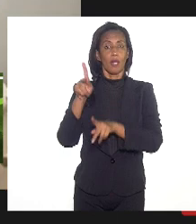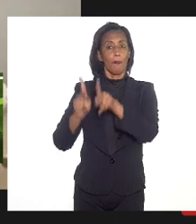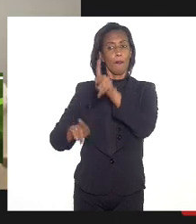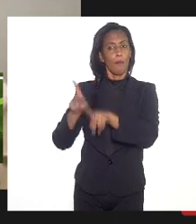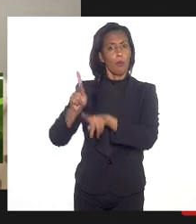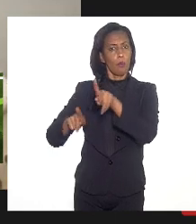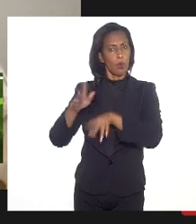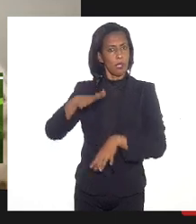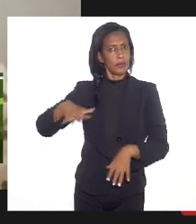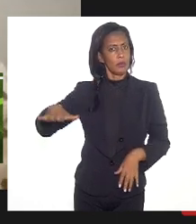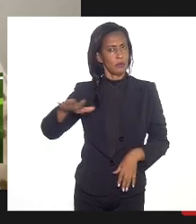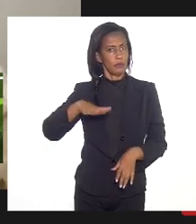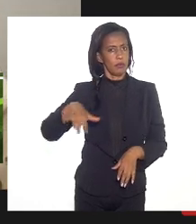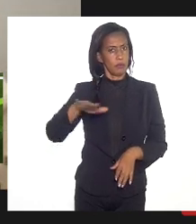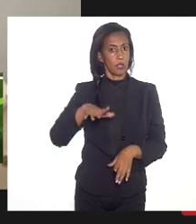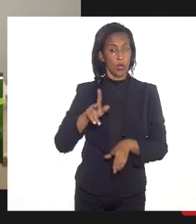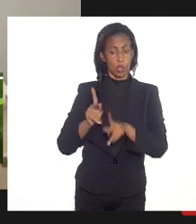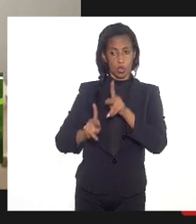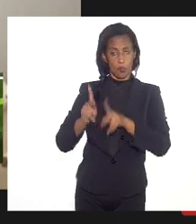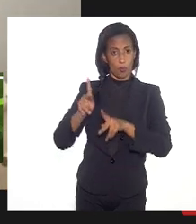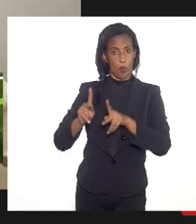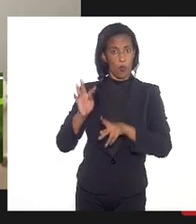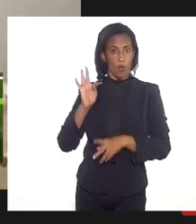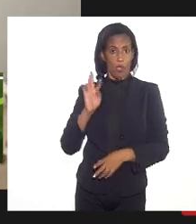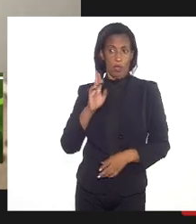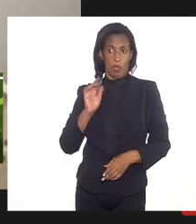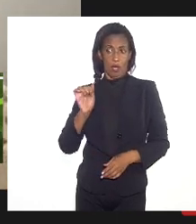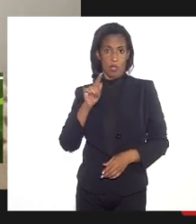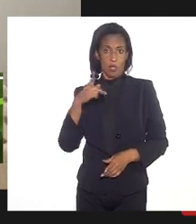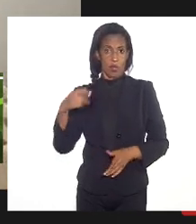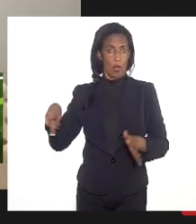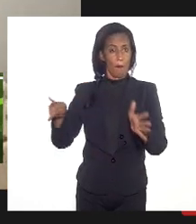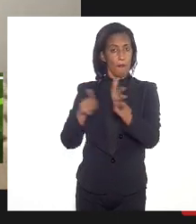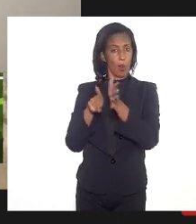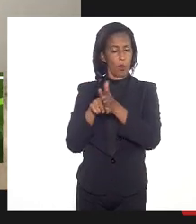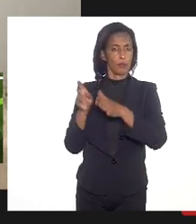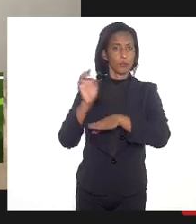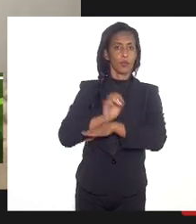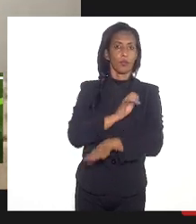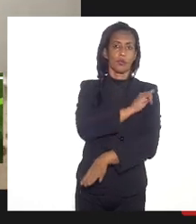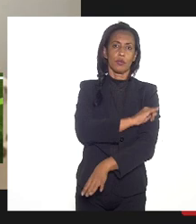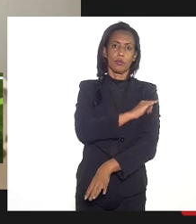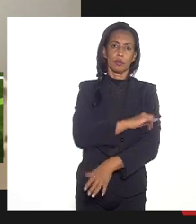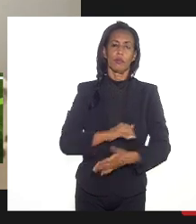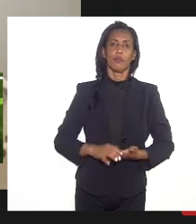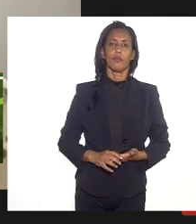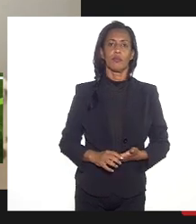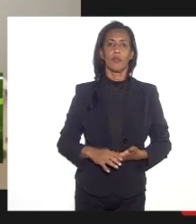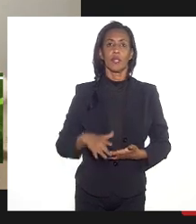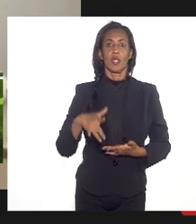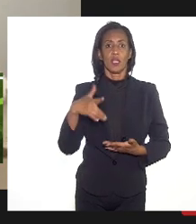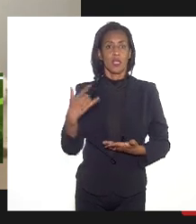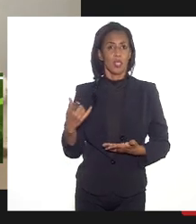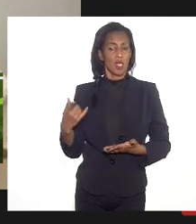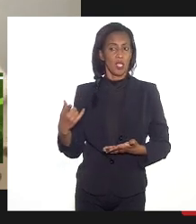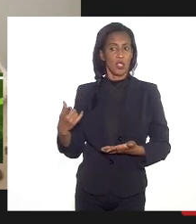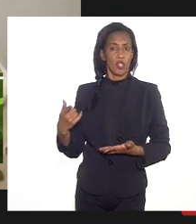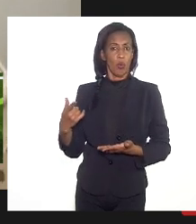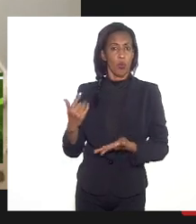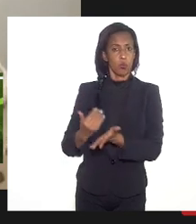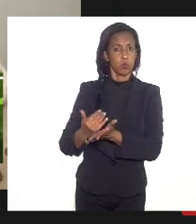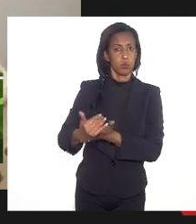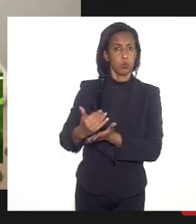população de povos tradicionais do estado do Rio de Janeiro seja efetivada a